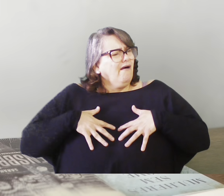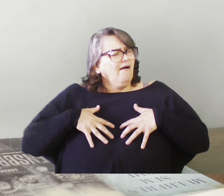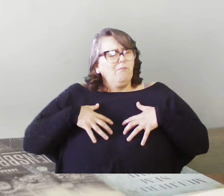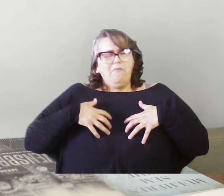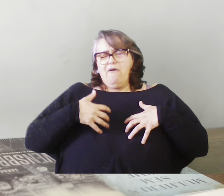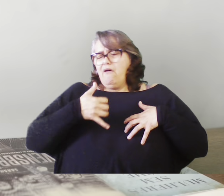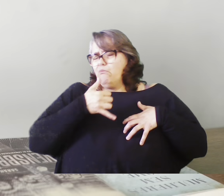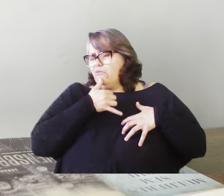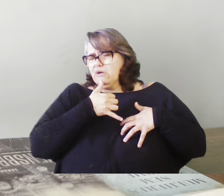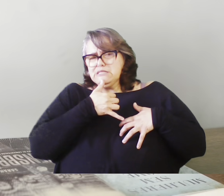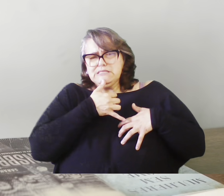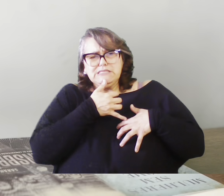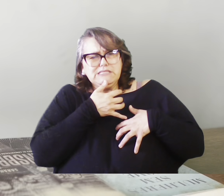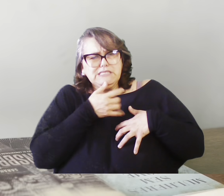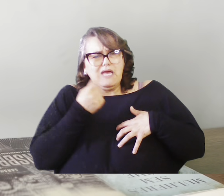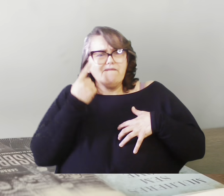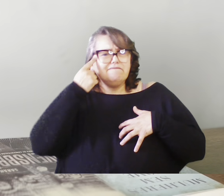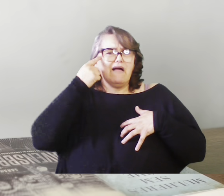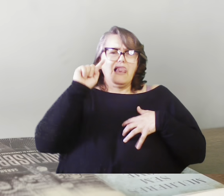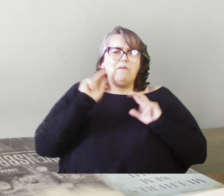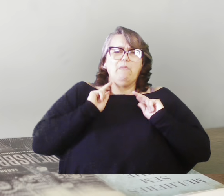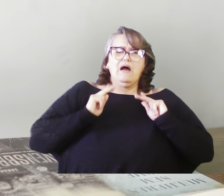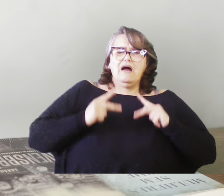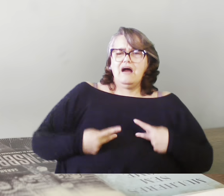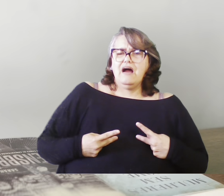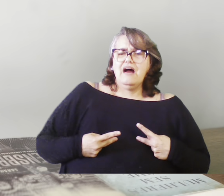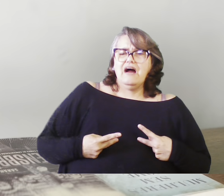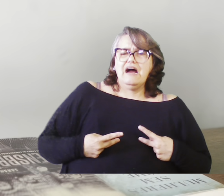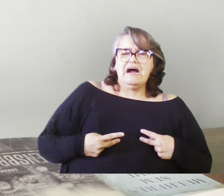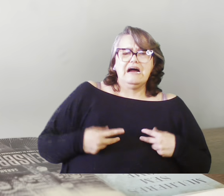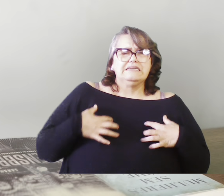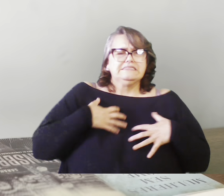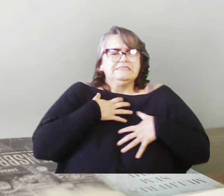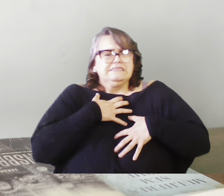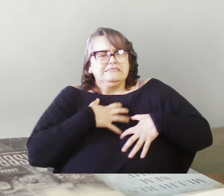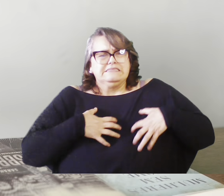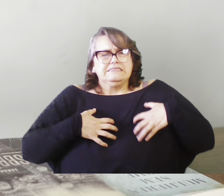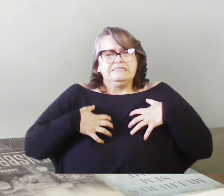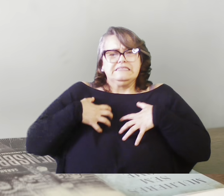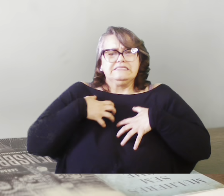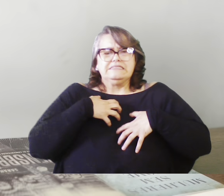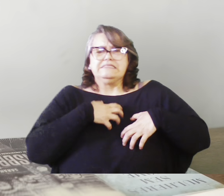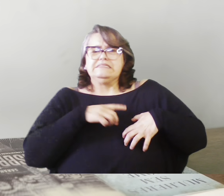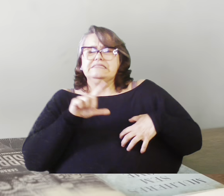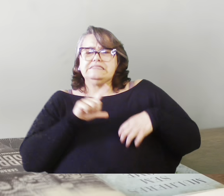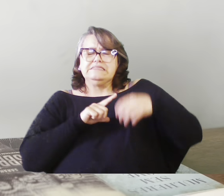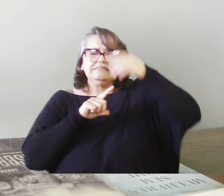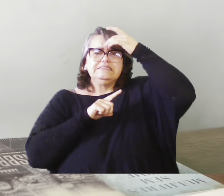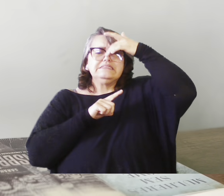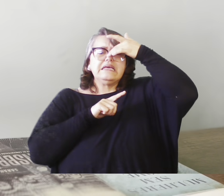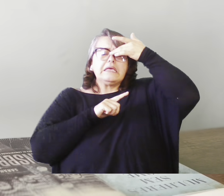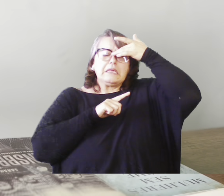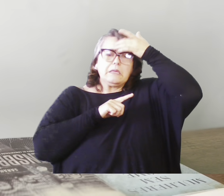destroçadoras do que a gente pensa a respeito de humanidade. Então, ela